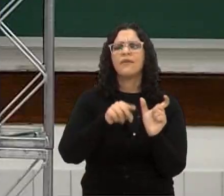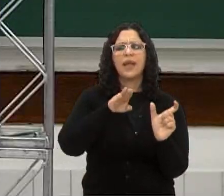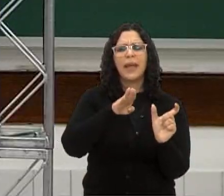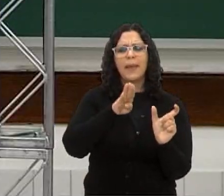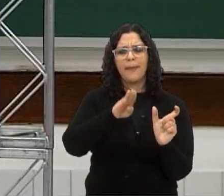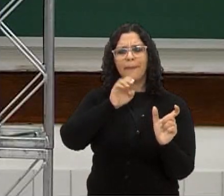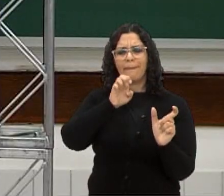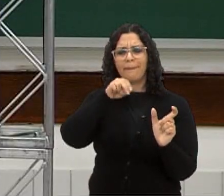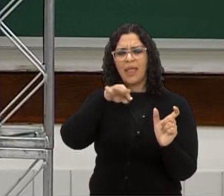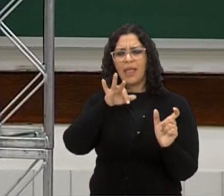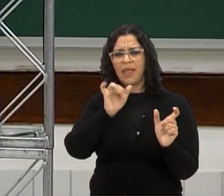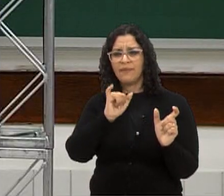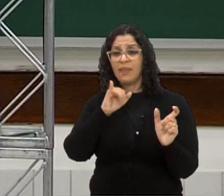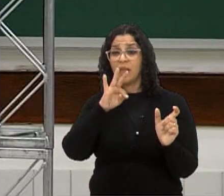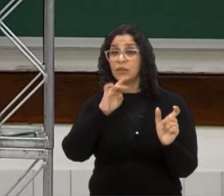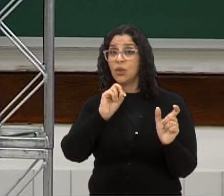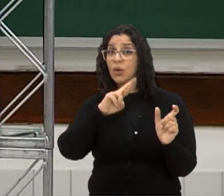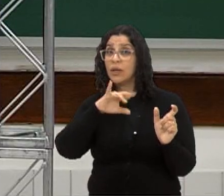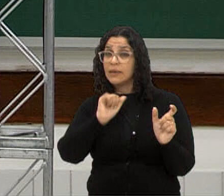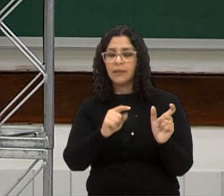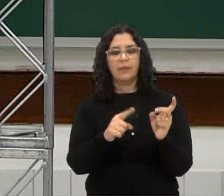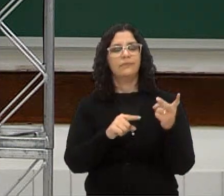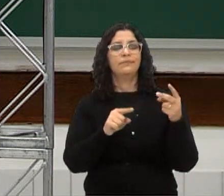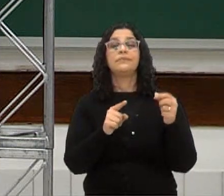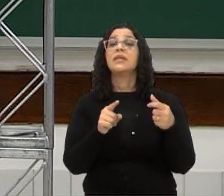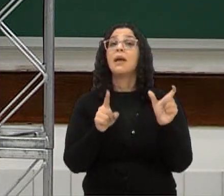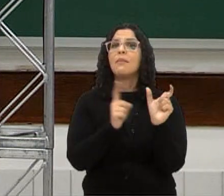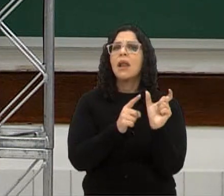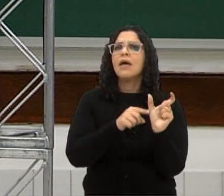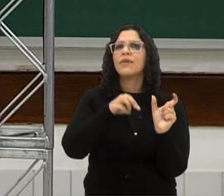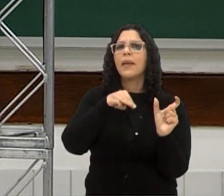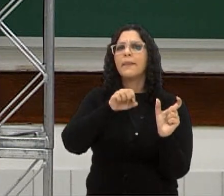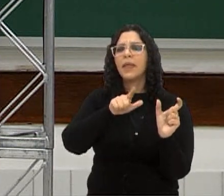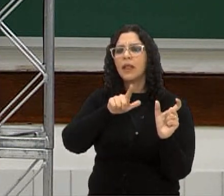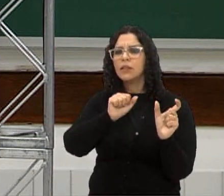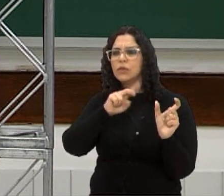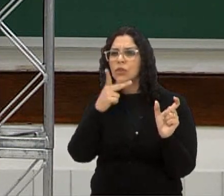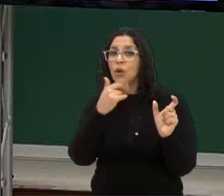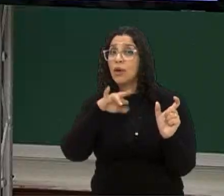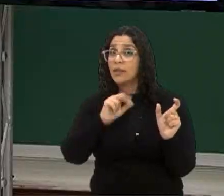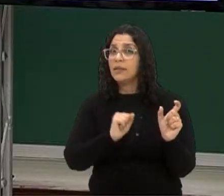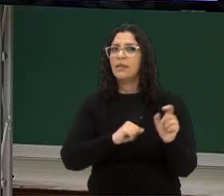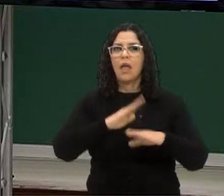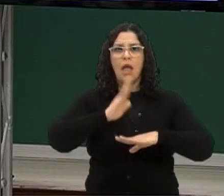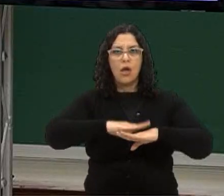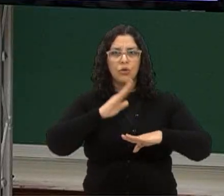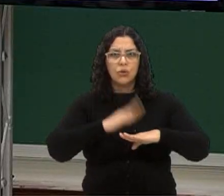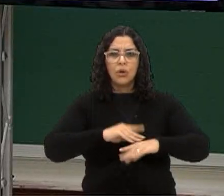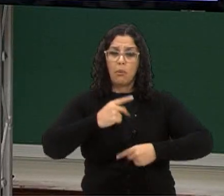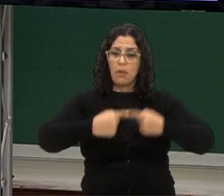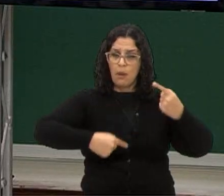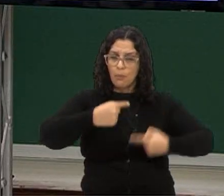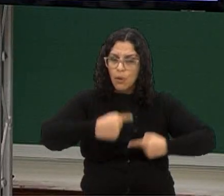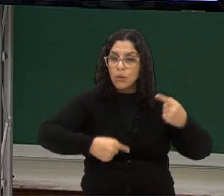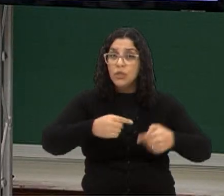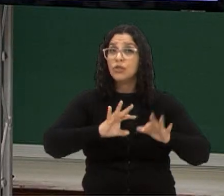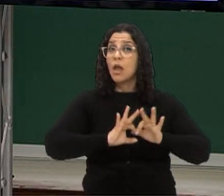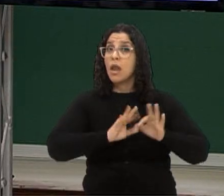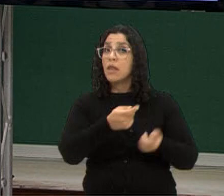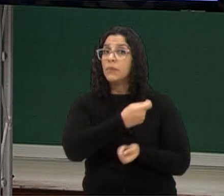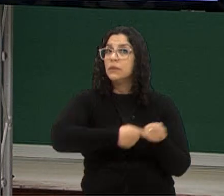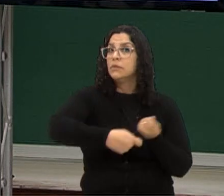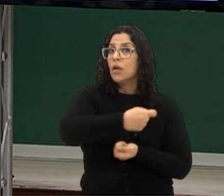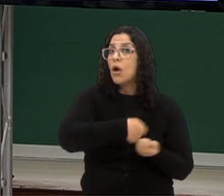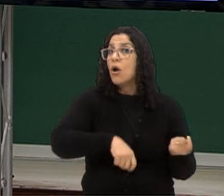falei várias vezes a palavra melhorias, autonomia política, liberdade econômica, as